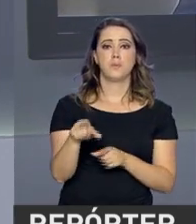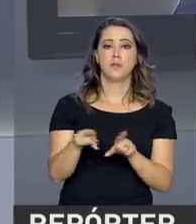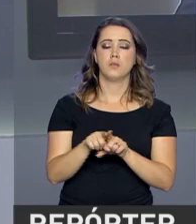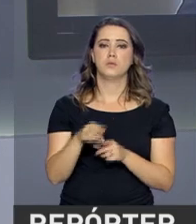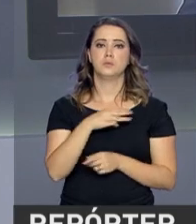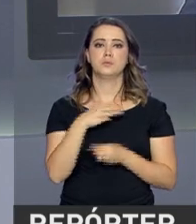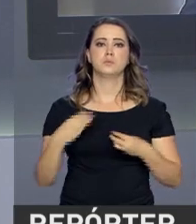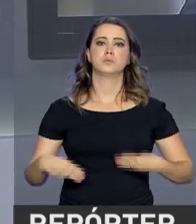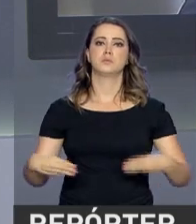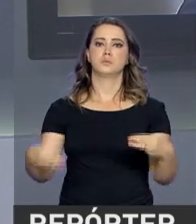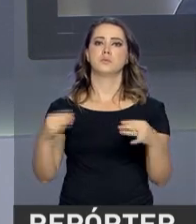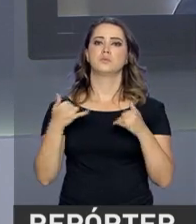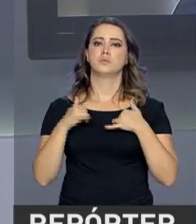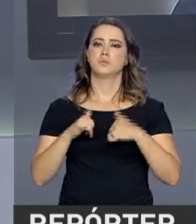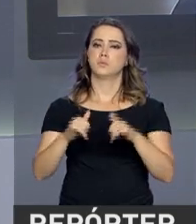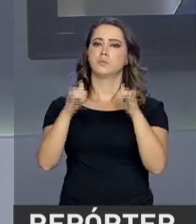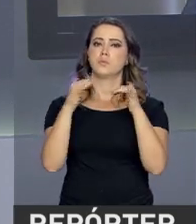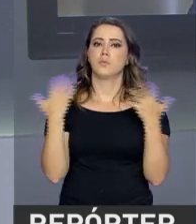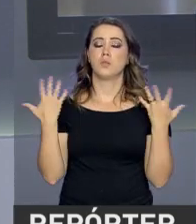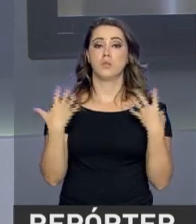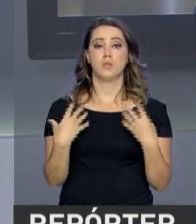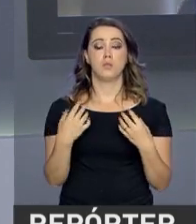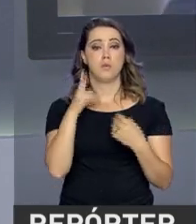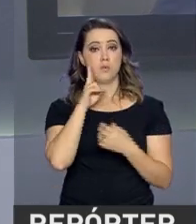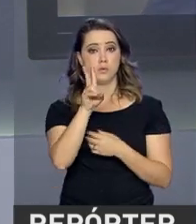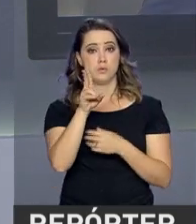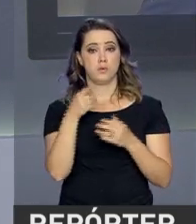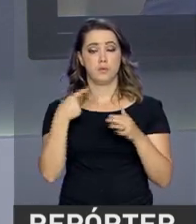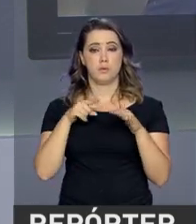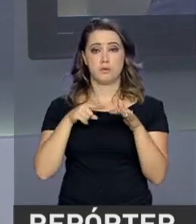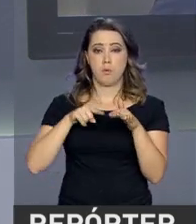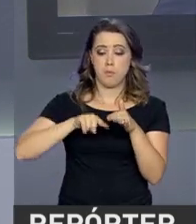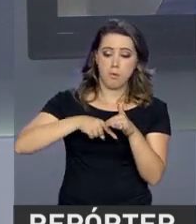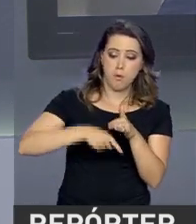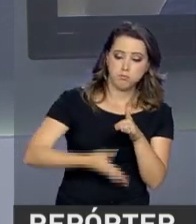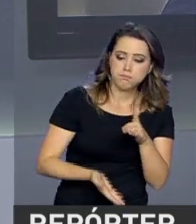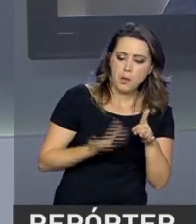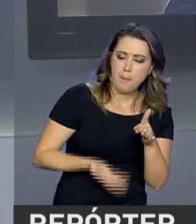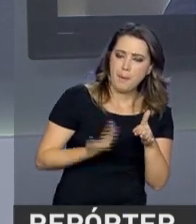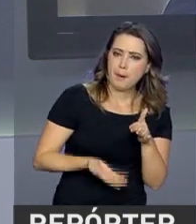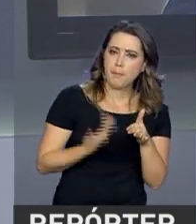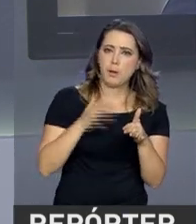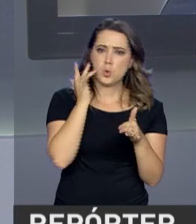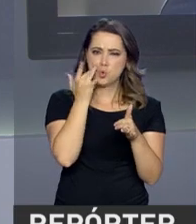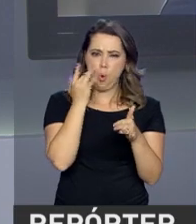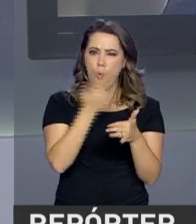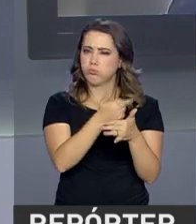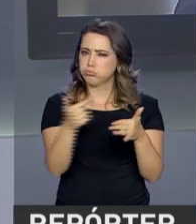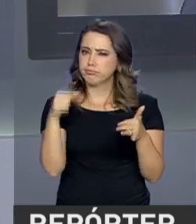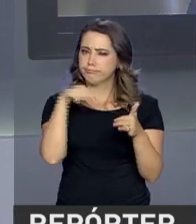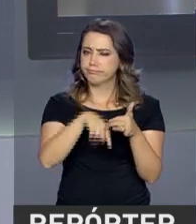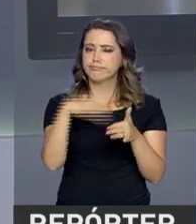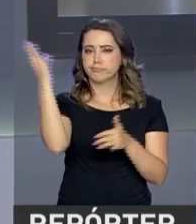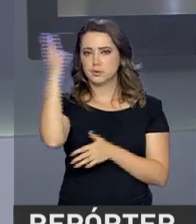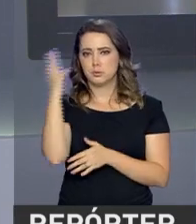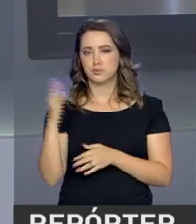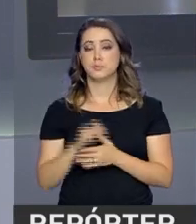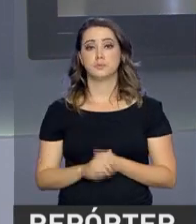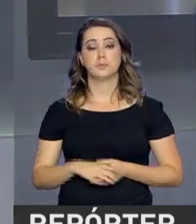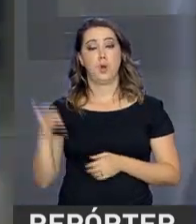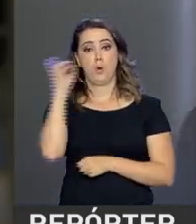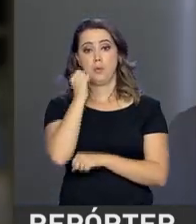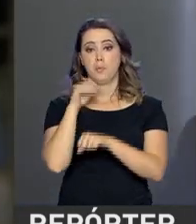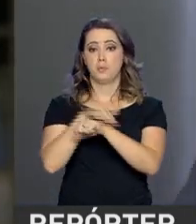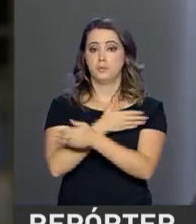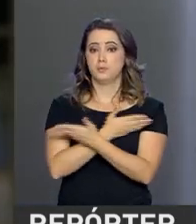do ministério de minas e energia sobre a mineração no país olá joão pedro boa noite pra você roberto boa noite pra